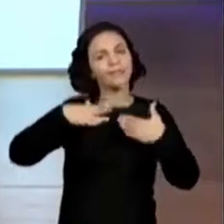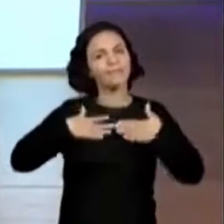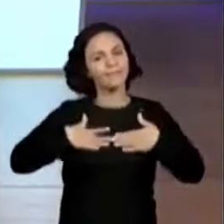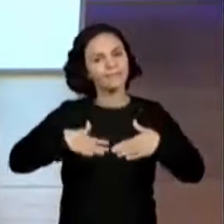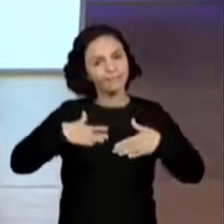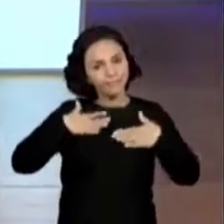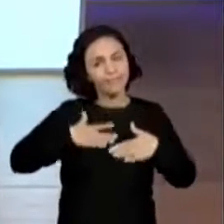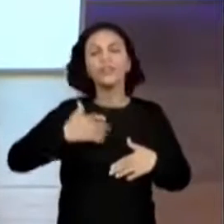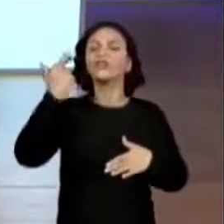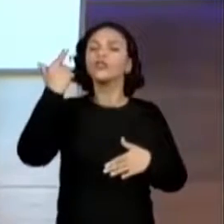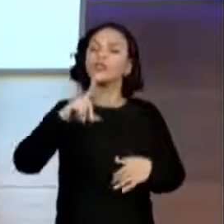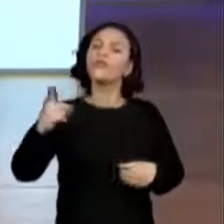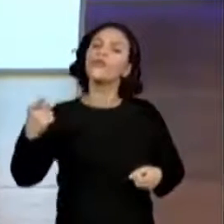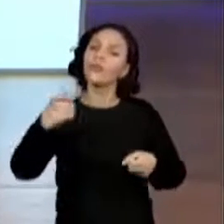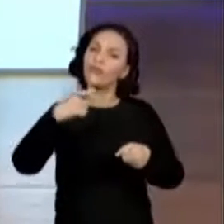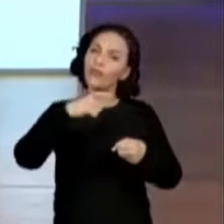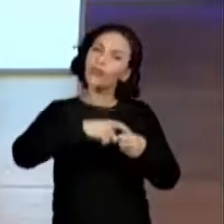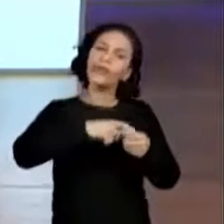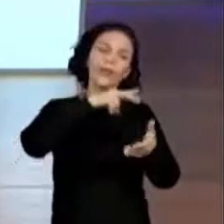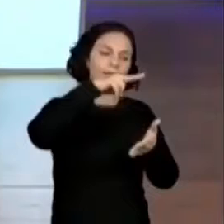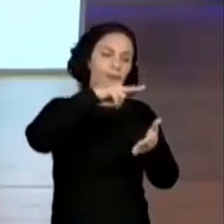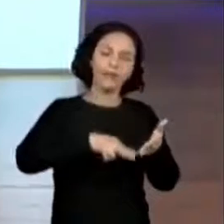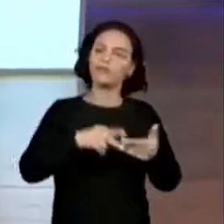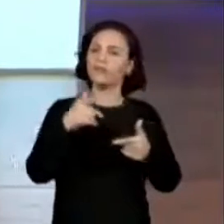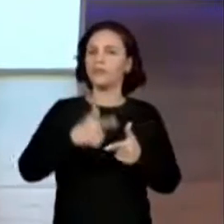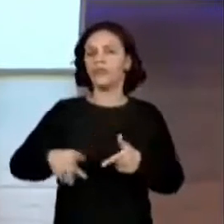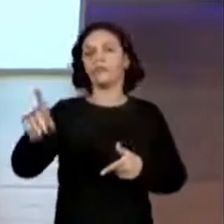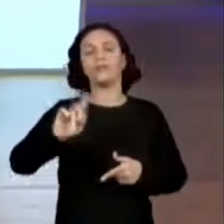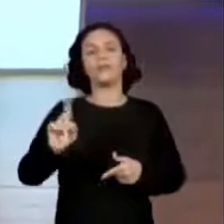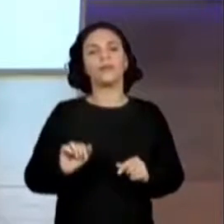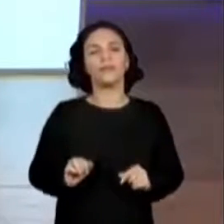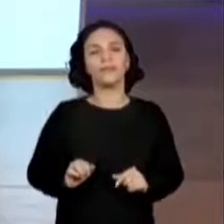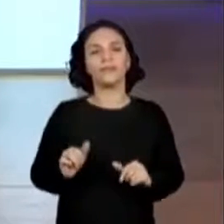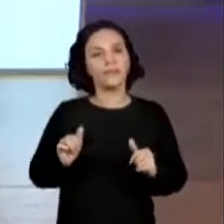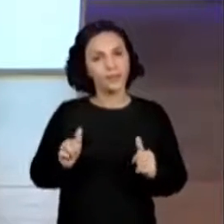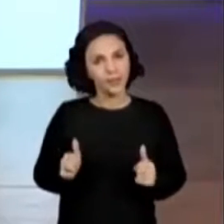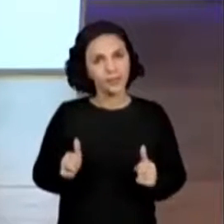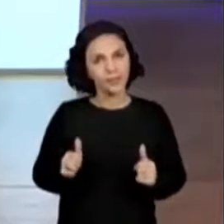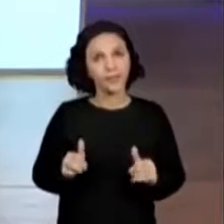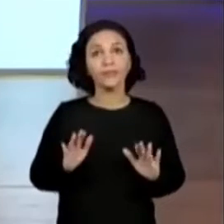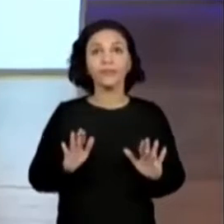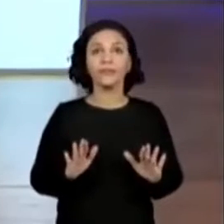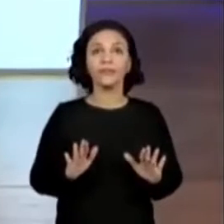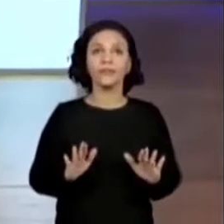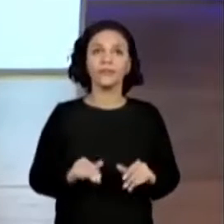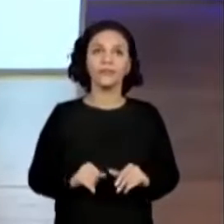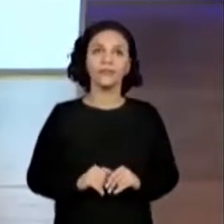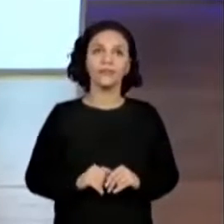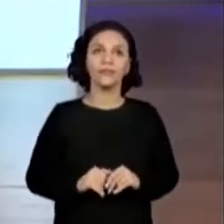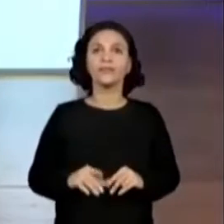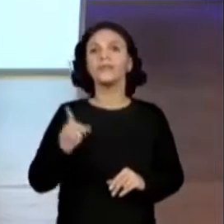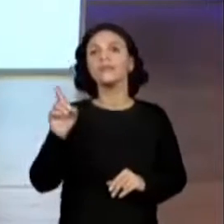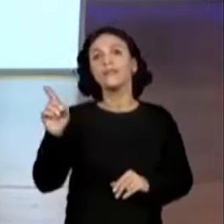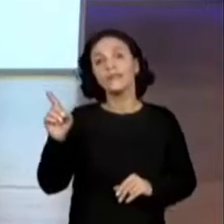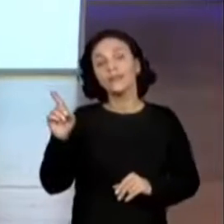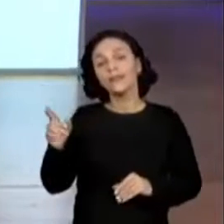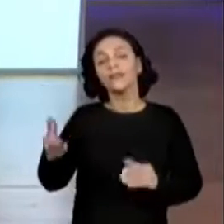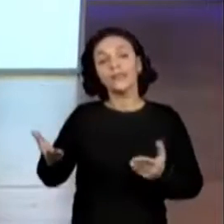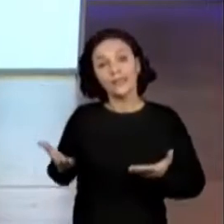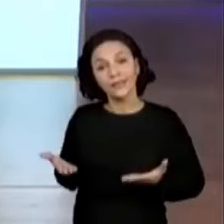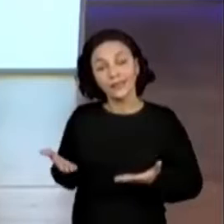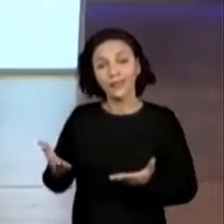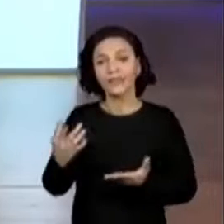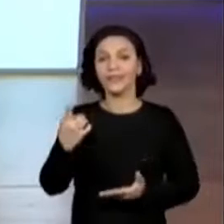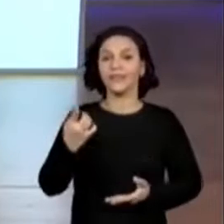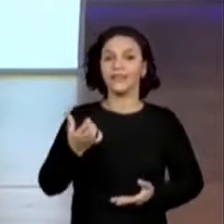reler de novo, volto lá e leio novamente, tá bom? Então, essa tem 16. A outra bandeja tinha... O